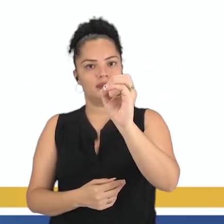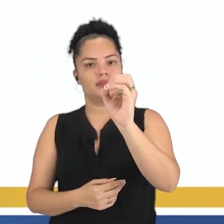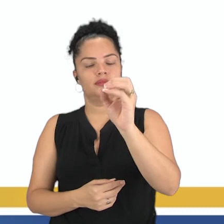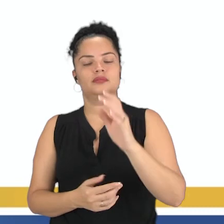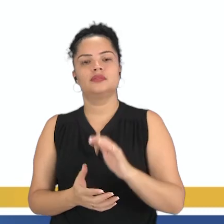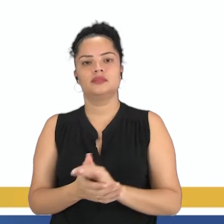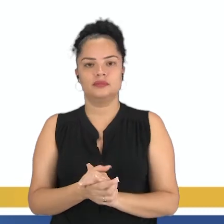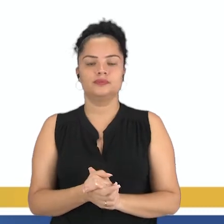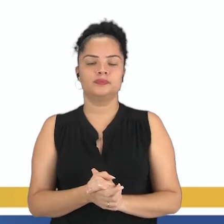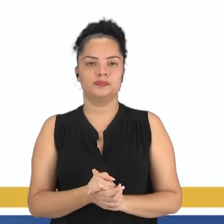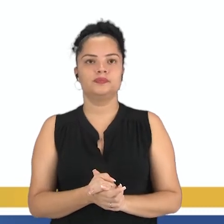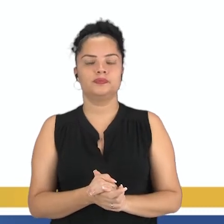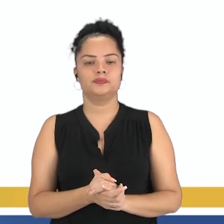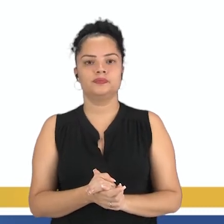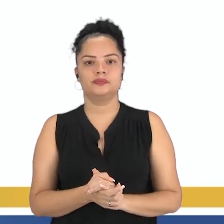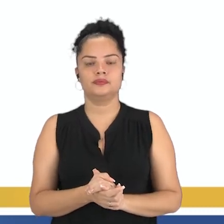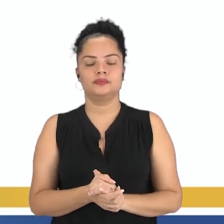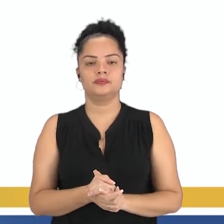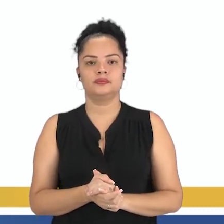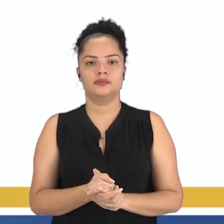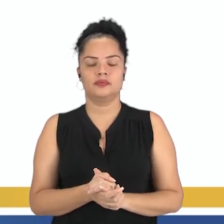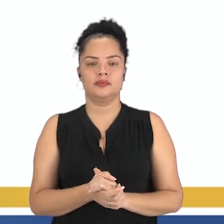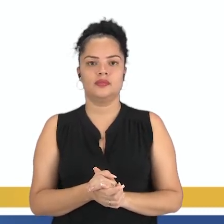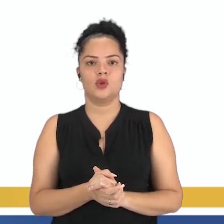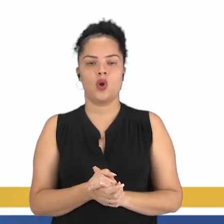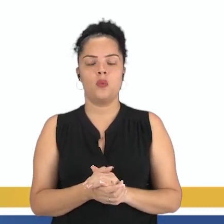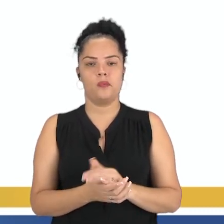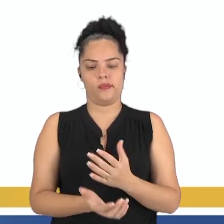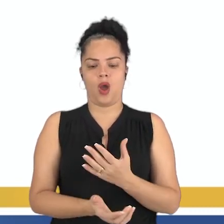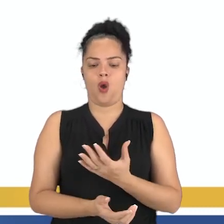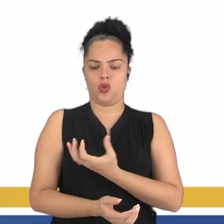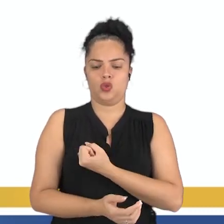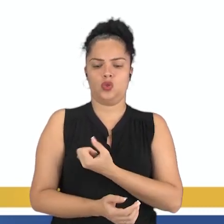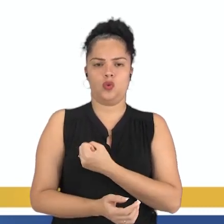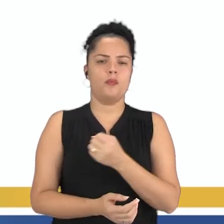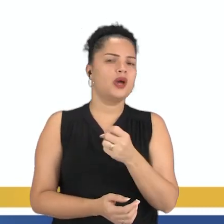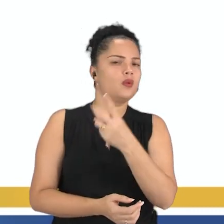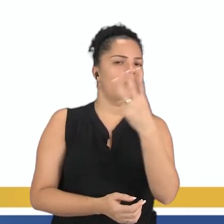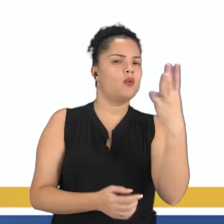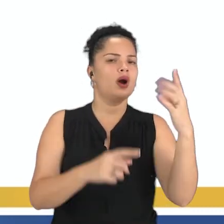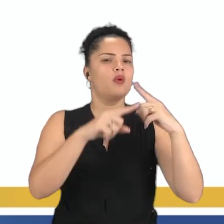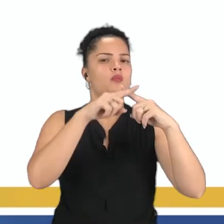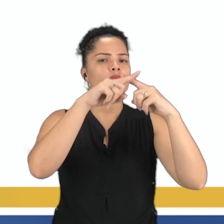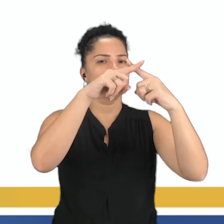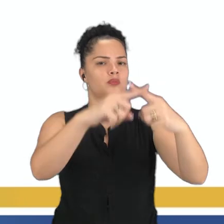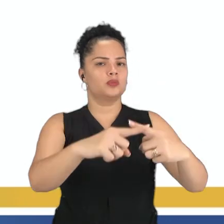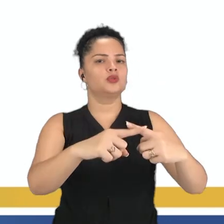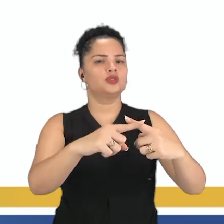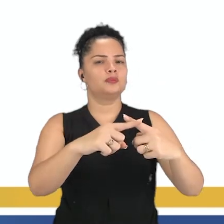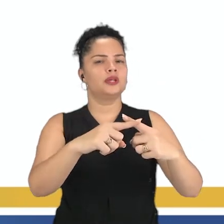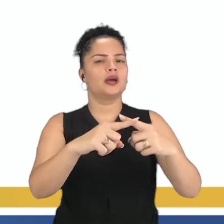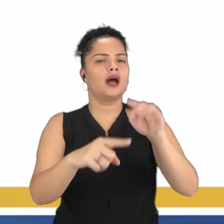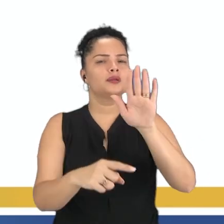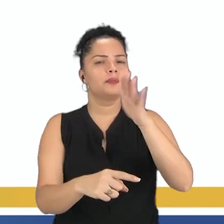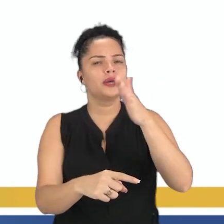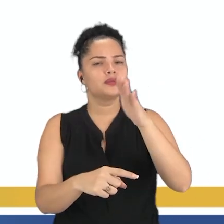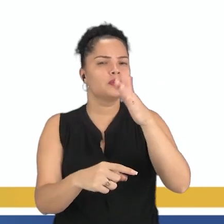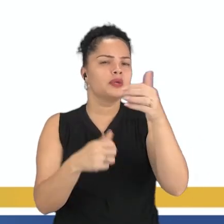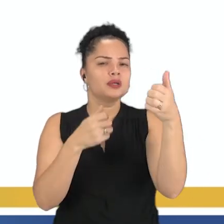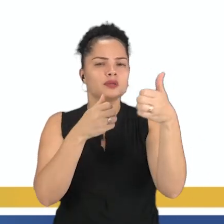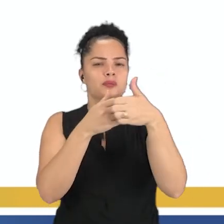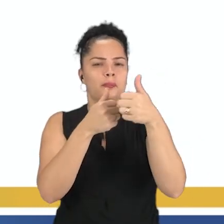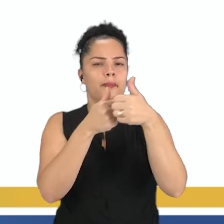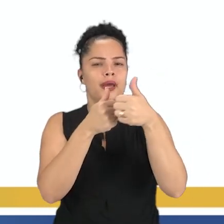144 por 60. Então vamos lá, qual é o número que multiplicado por 60 chega mais perto, né, por